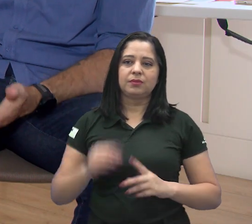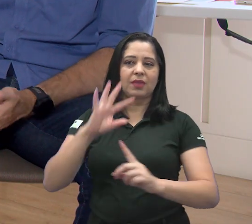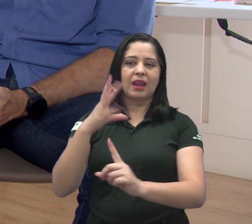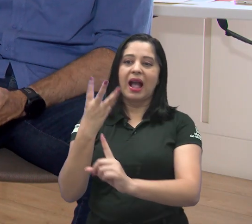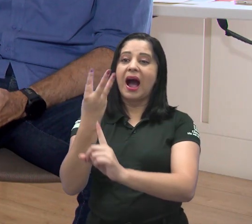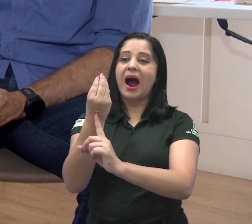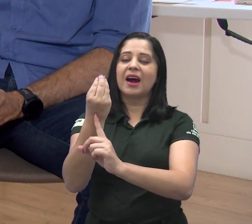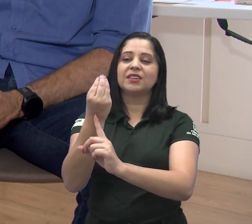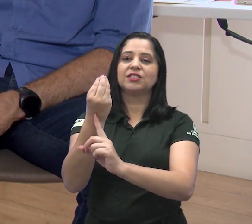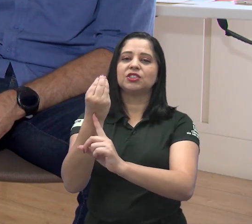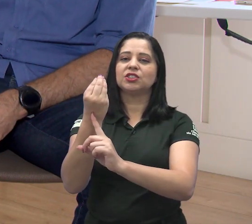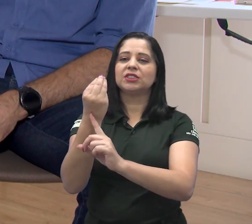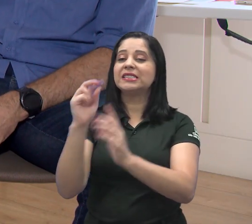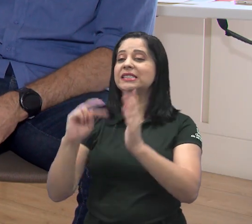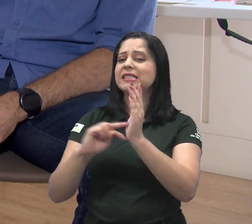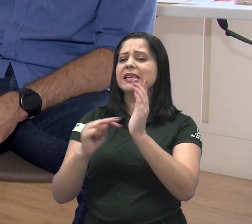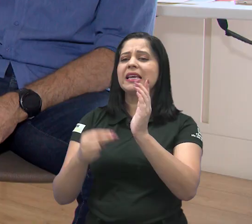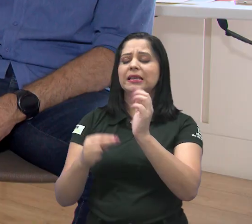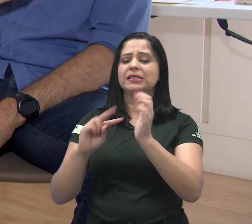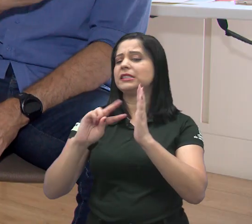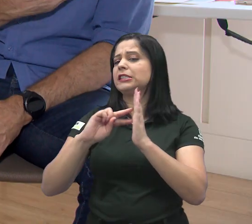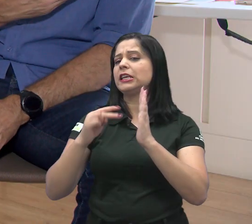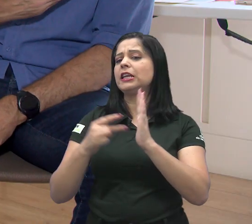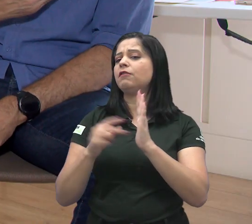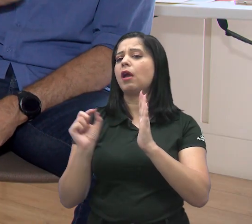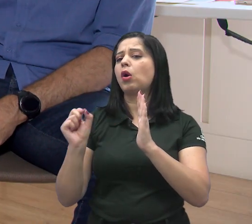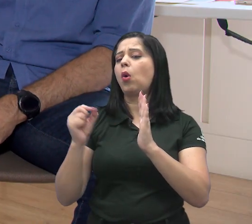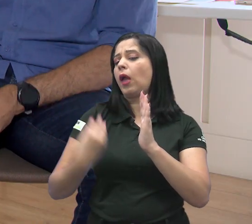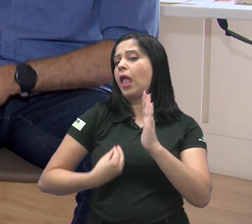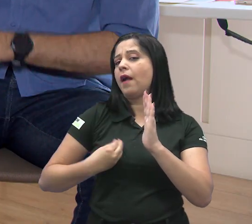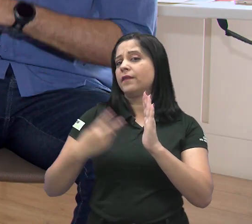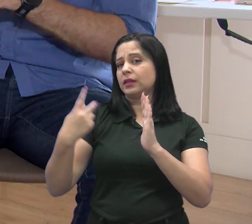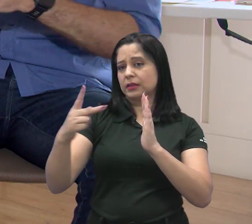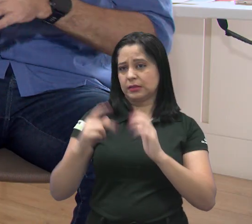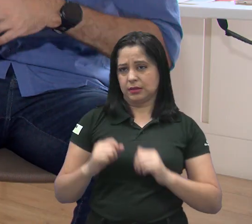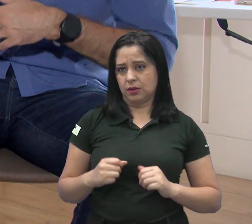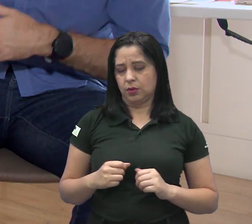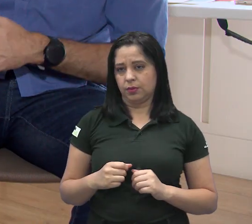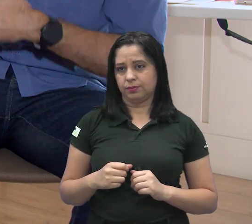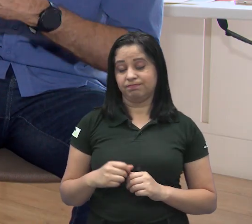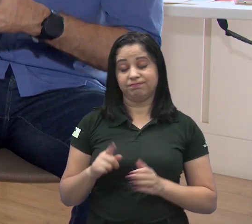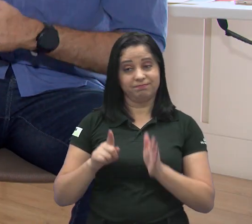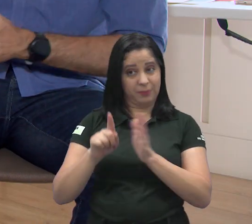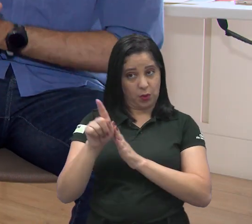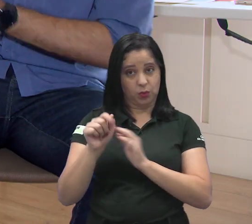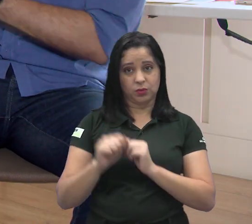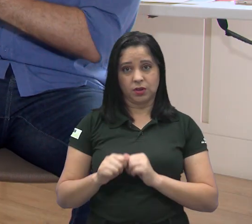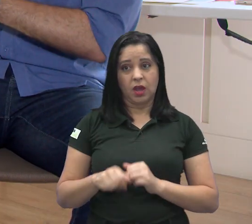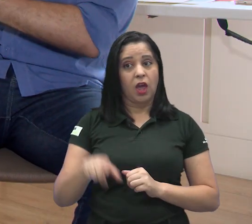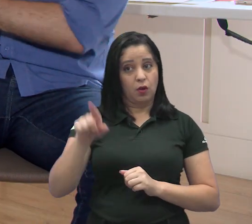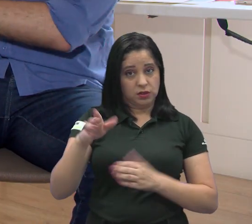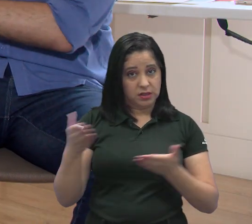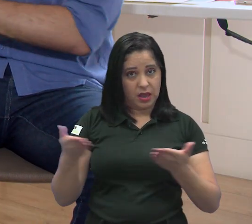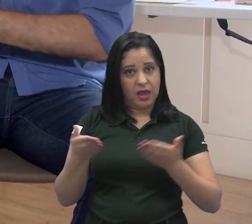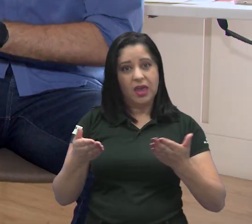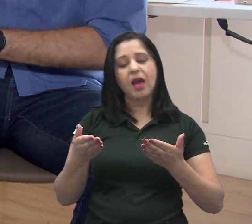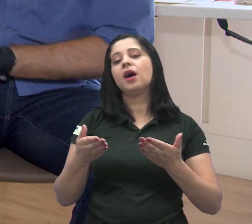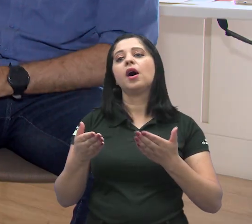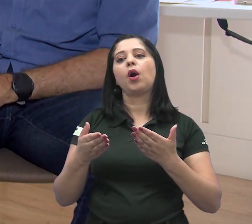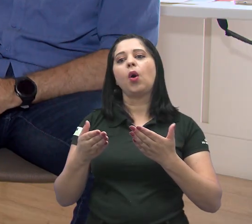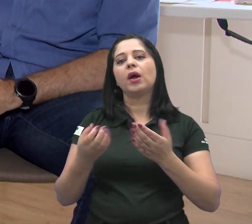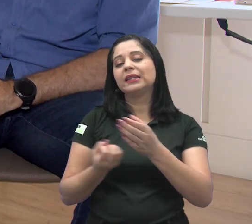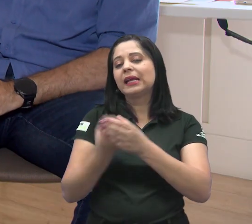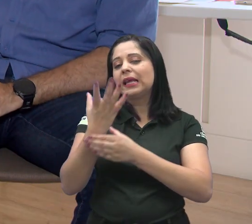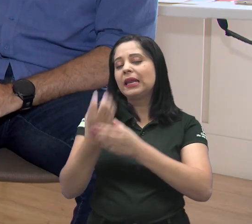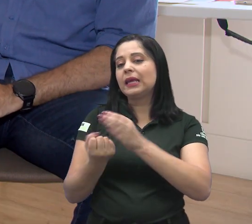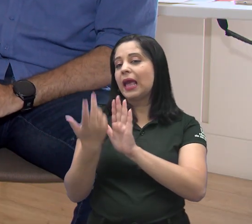a arte significa para você, né? E você falou que está fazendo agora essa série aí de mulheres, né? Fazendo esses testes, testando